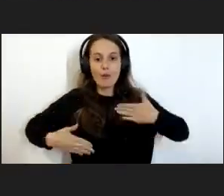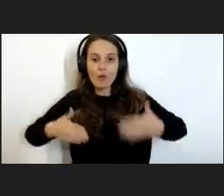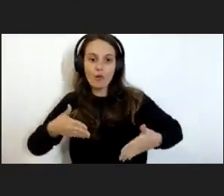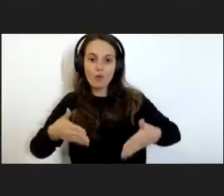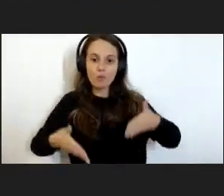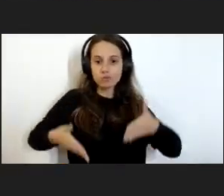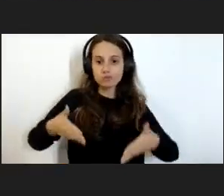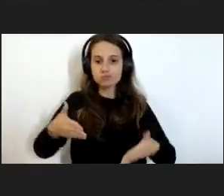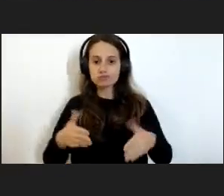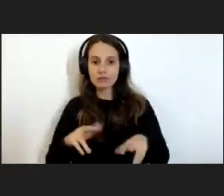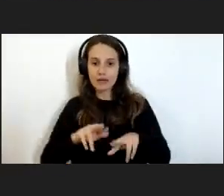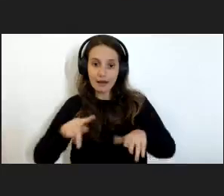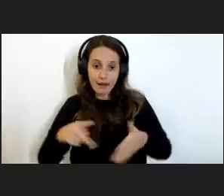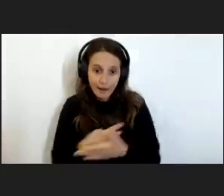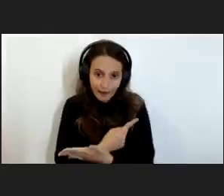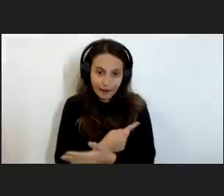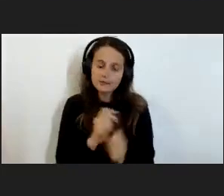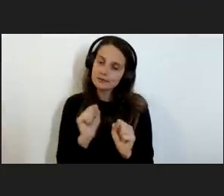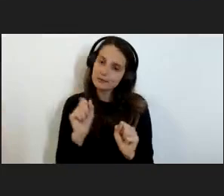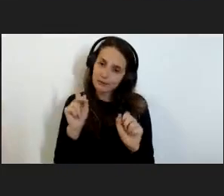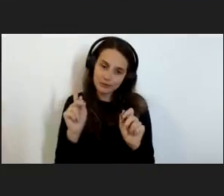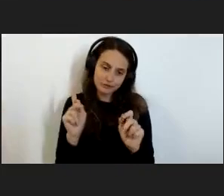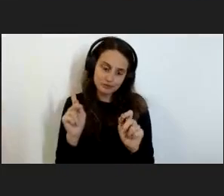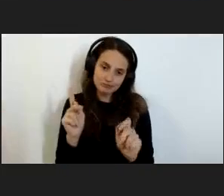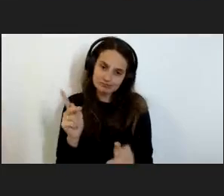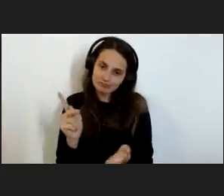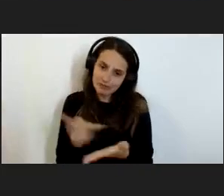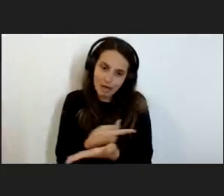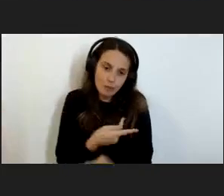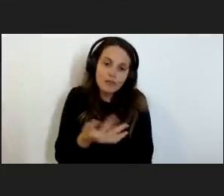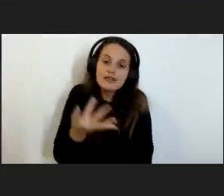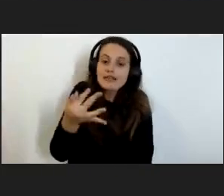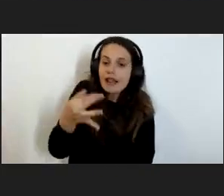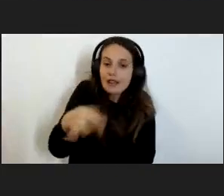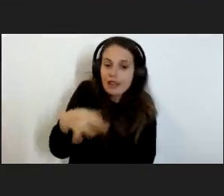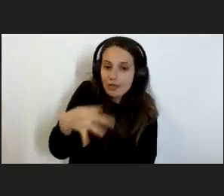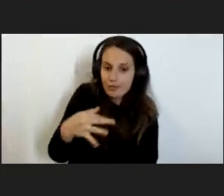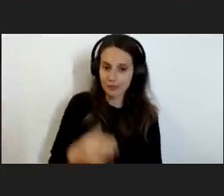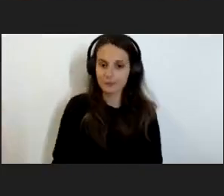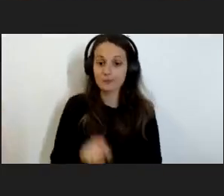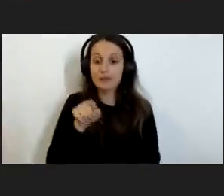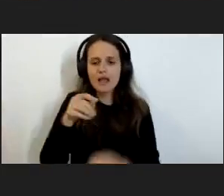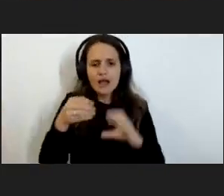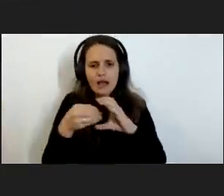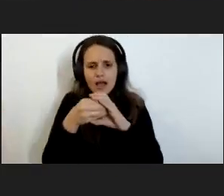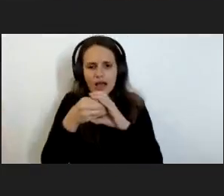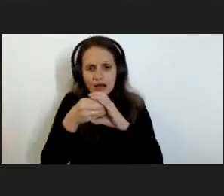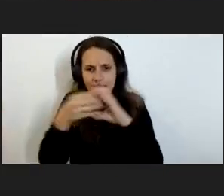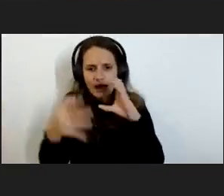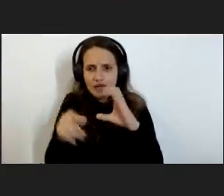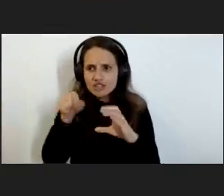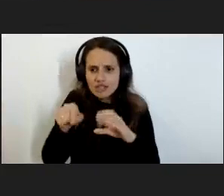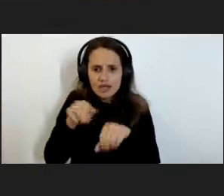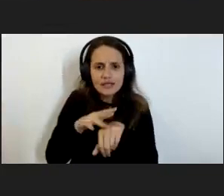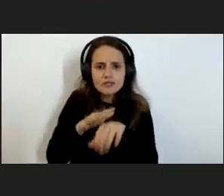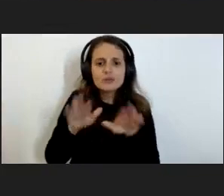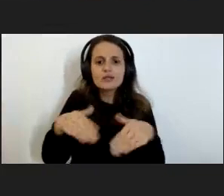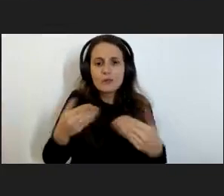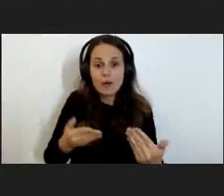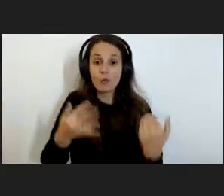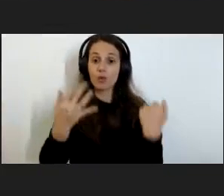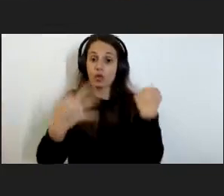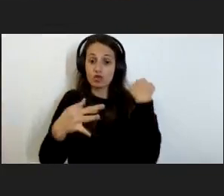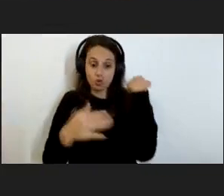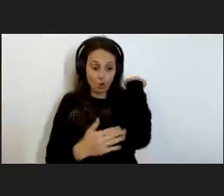vai causar dor. Né? Quais são os sintomas da epicondilite? Né? Dor no cotovelo,